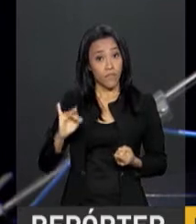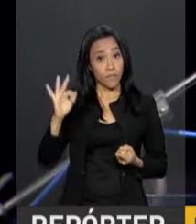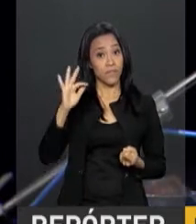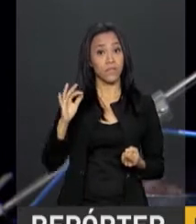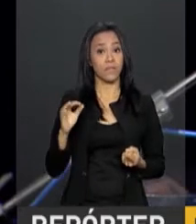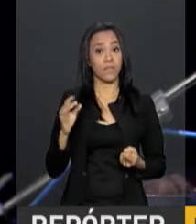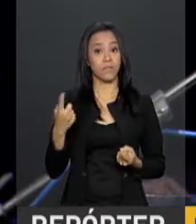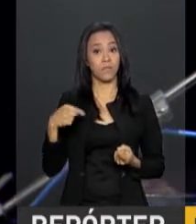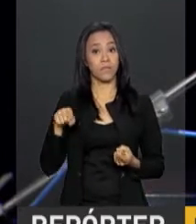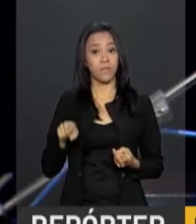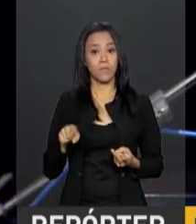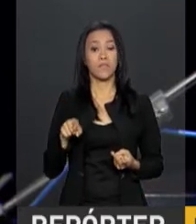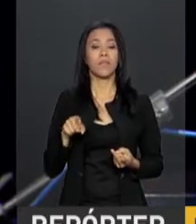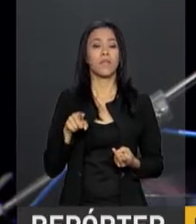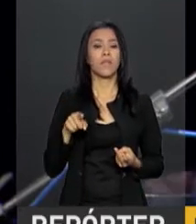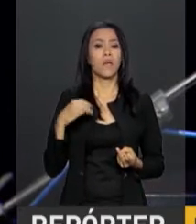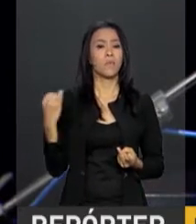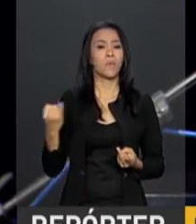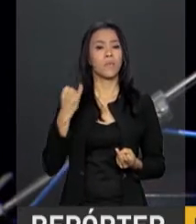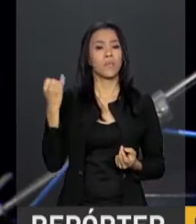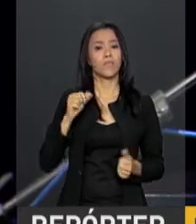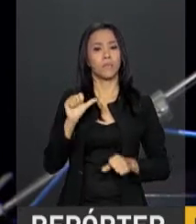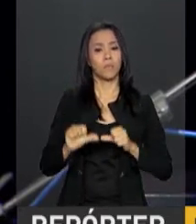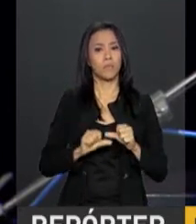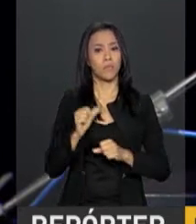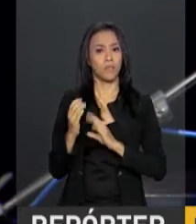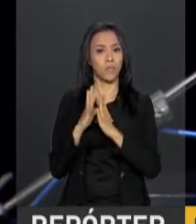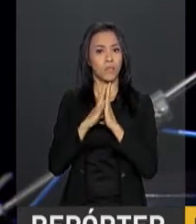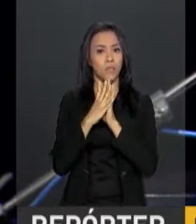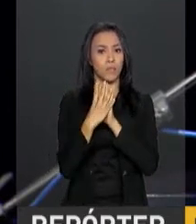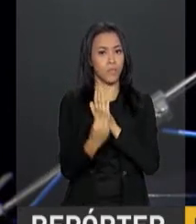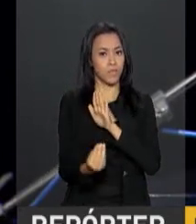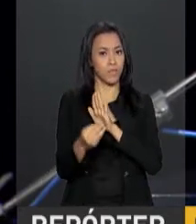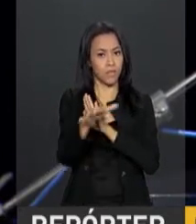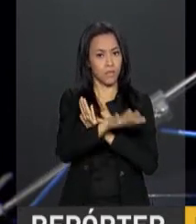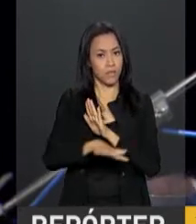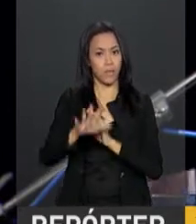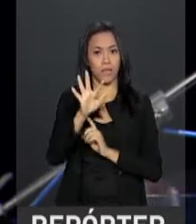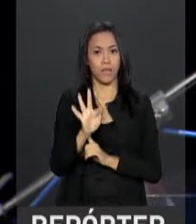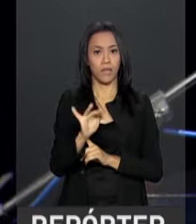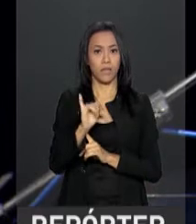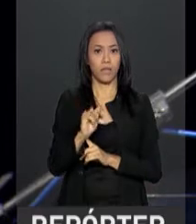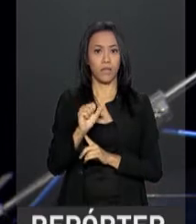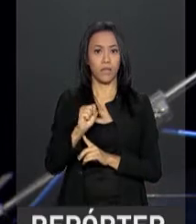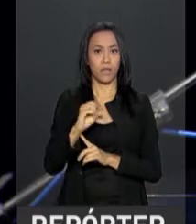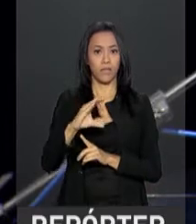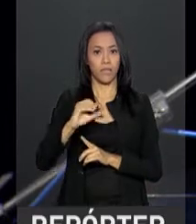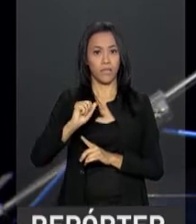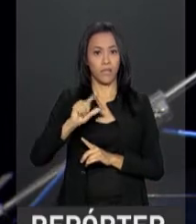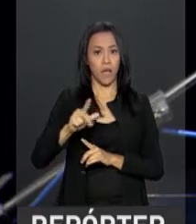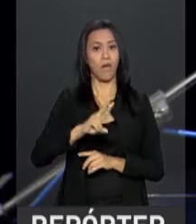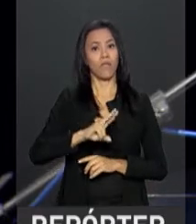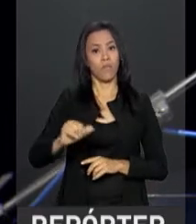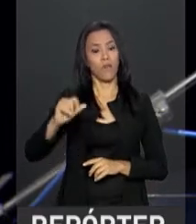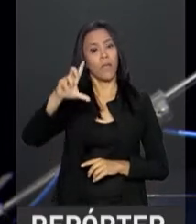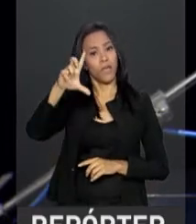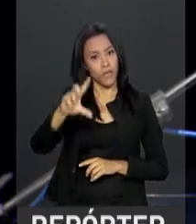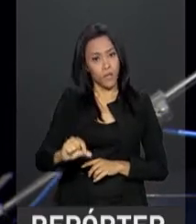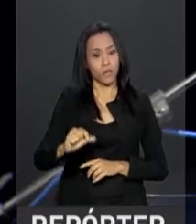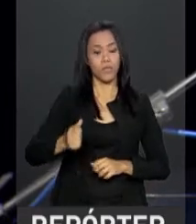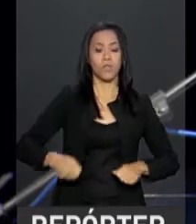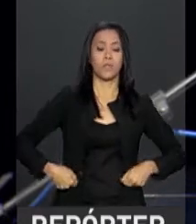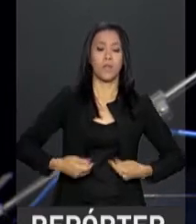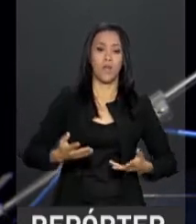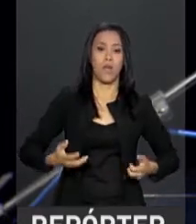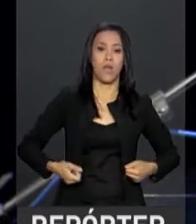anterior trata se de uma importante mudança no paradigma ficam é com o que vai levar à redução do gasto público da